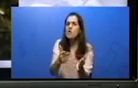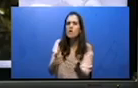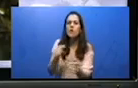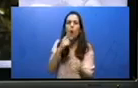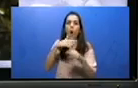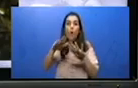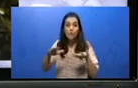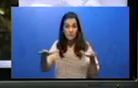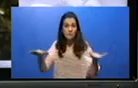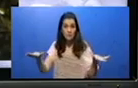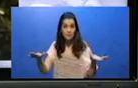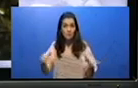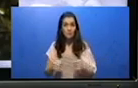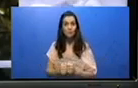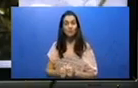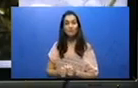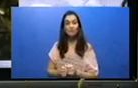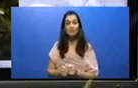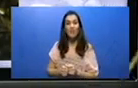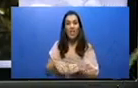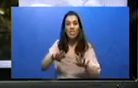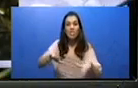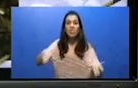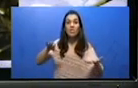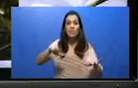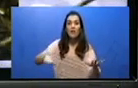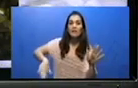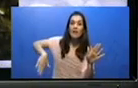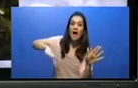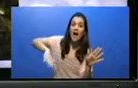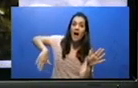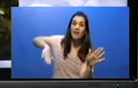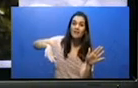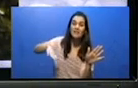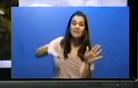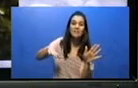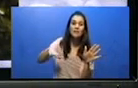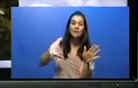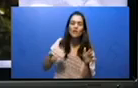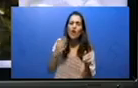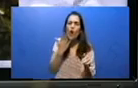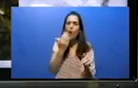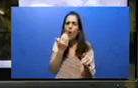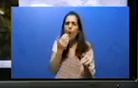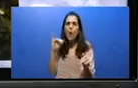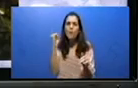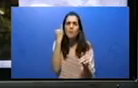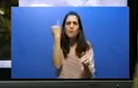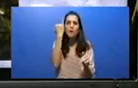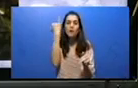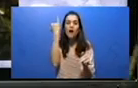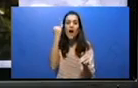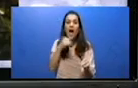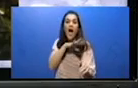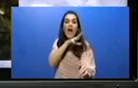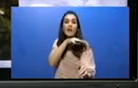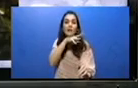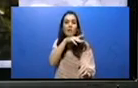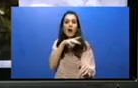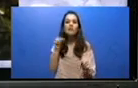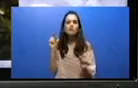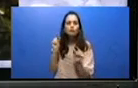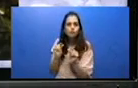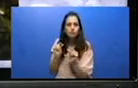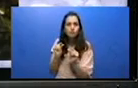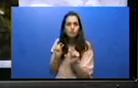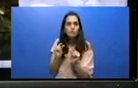oceanos. Ela nada e se alimenta principalmente de animais de tamanho inferior, de tamanho menor que ela,